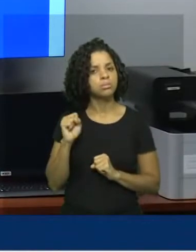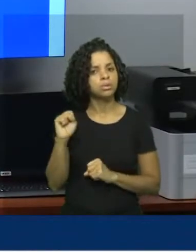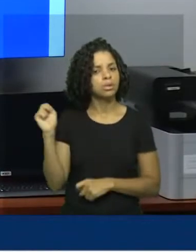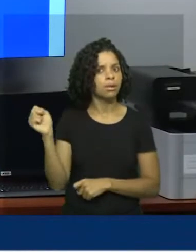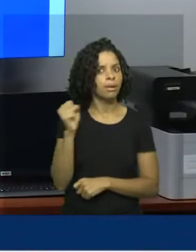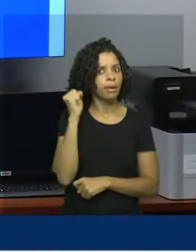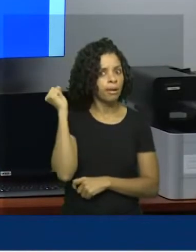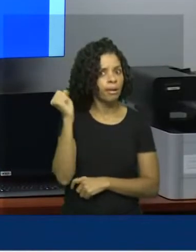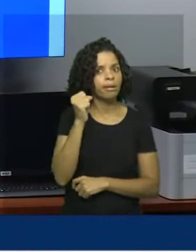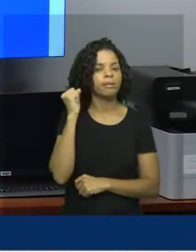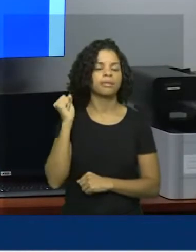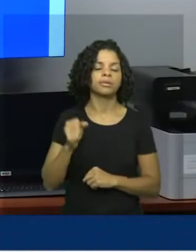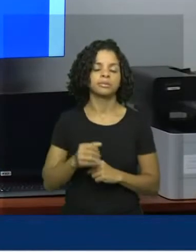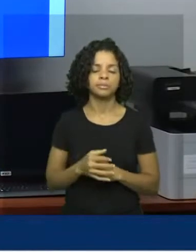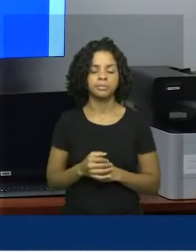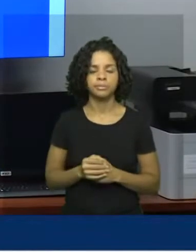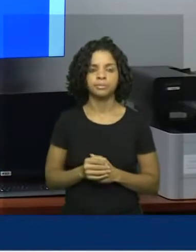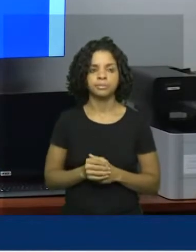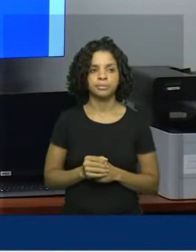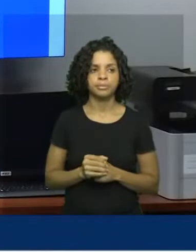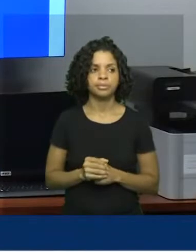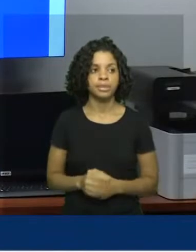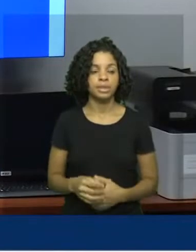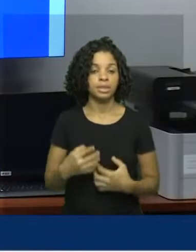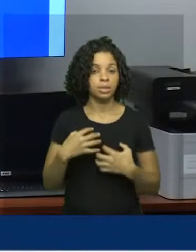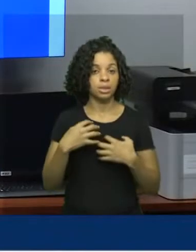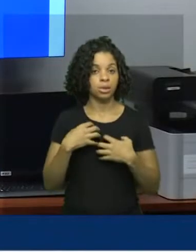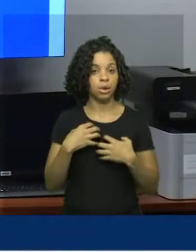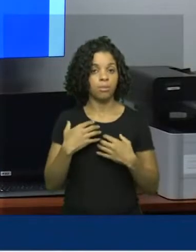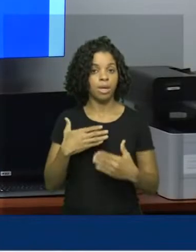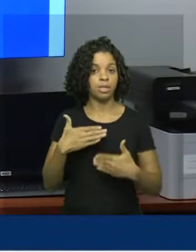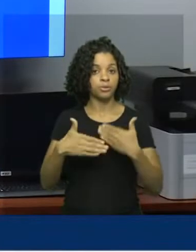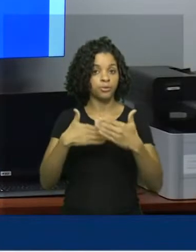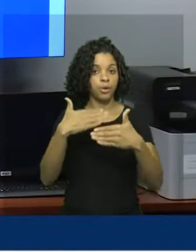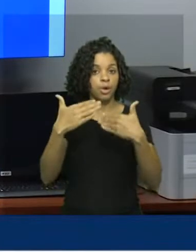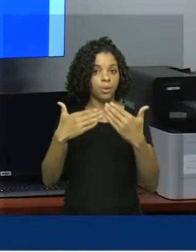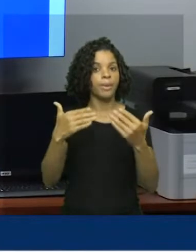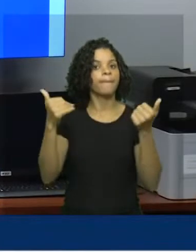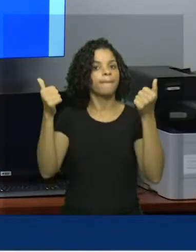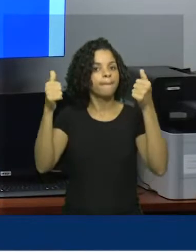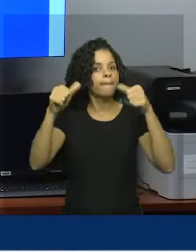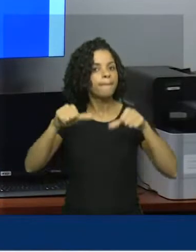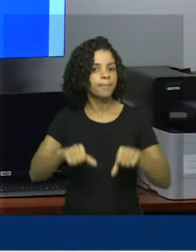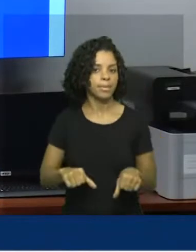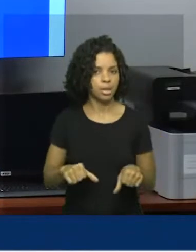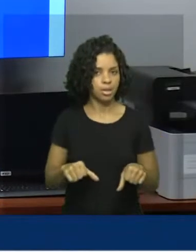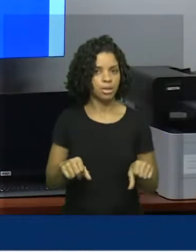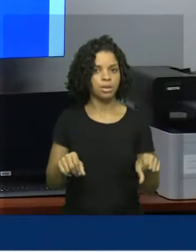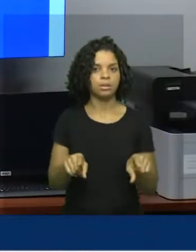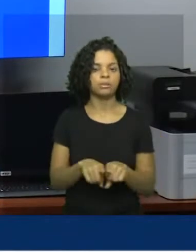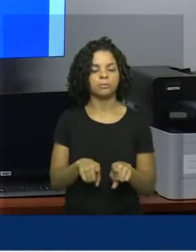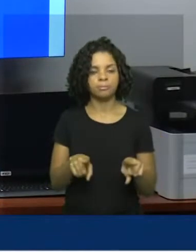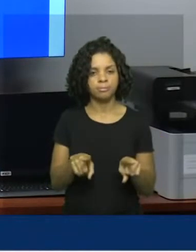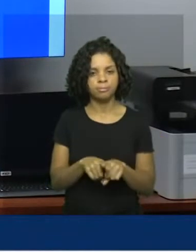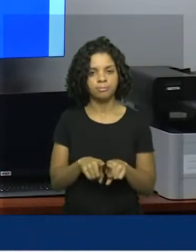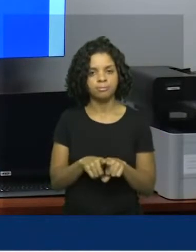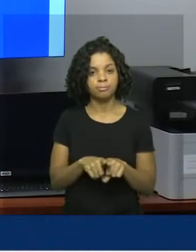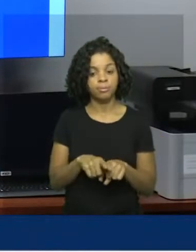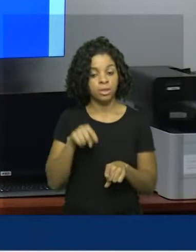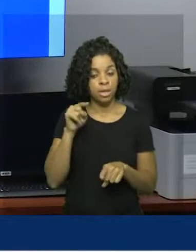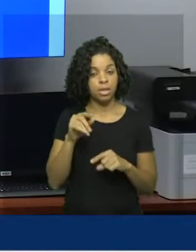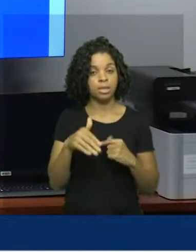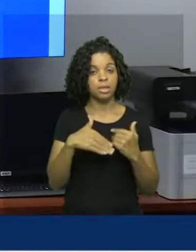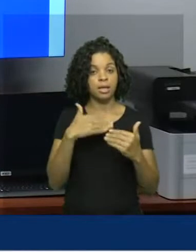etária. Os sintomas evoluem e pioram. Normalmente, essa evolução para a